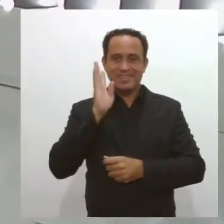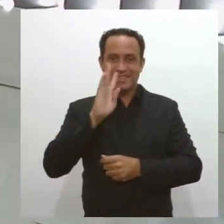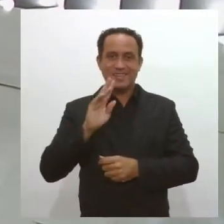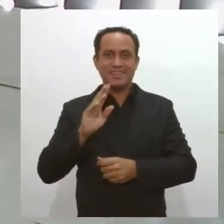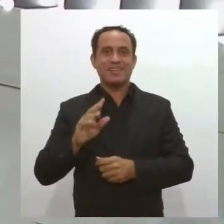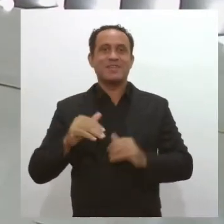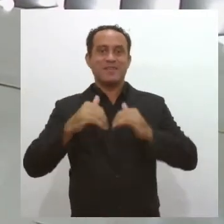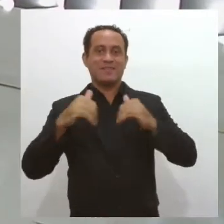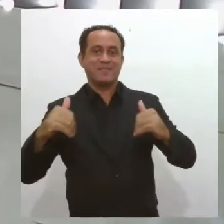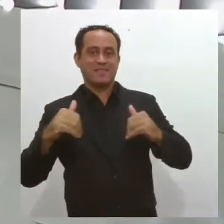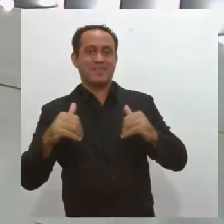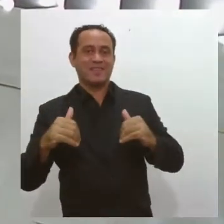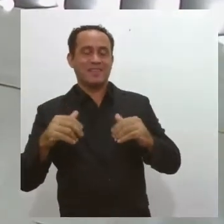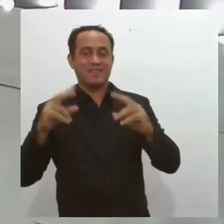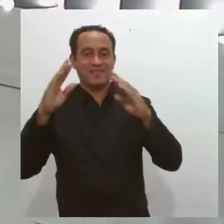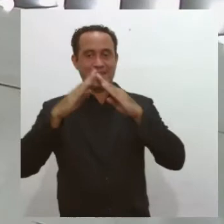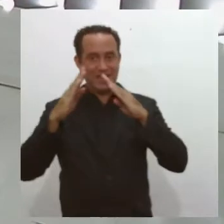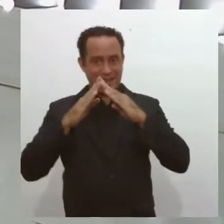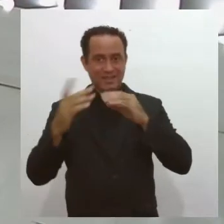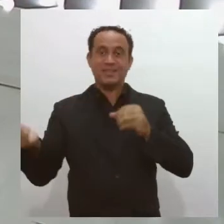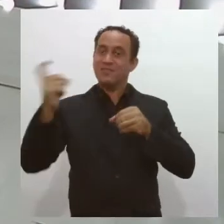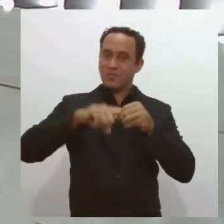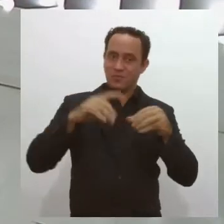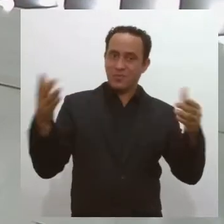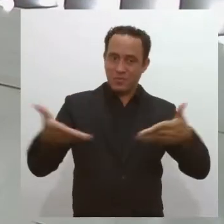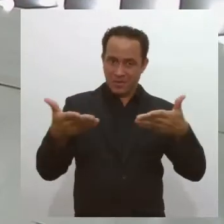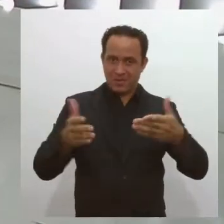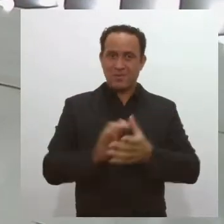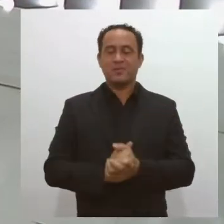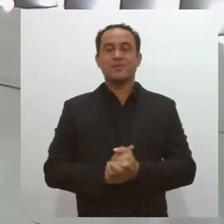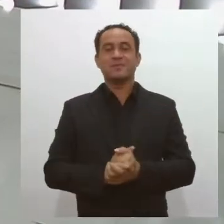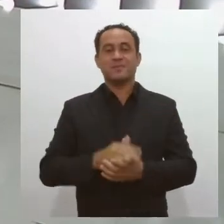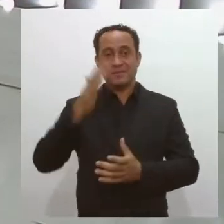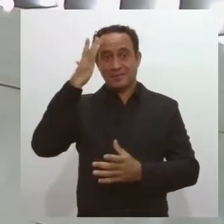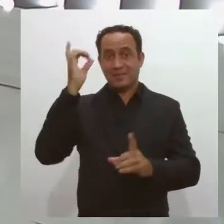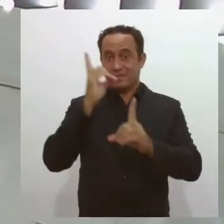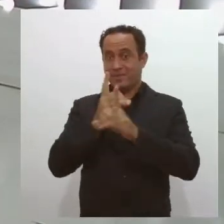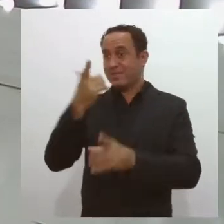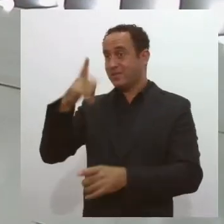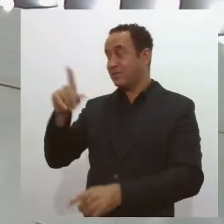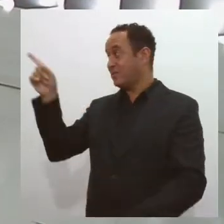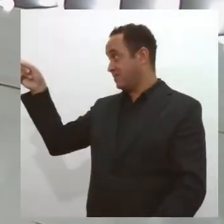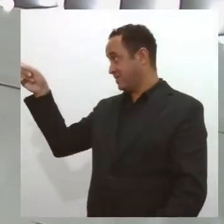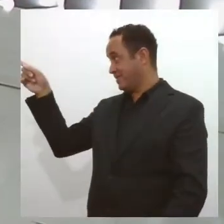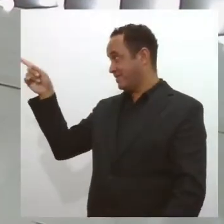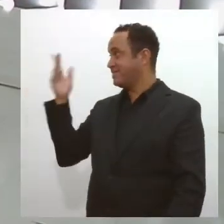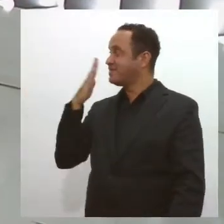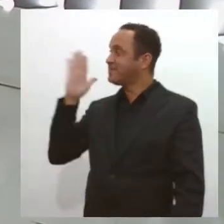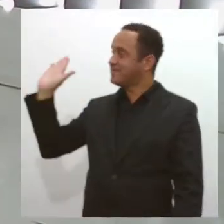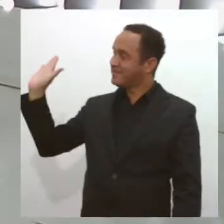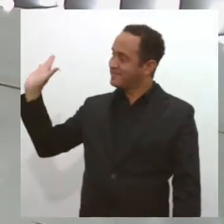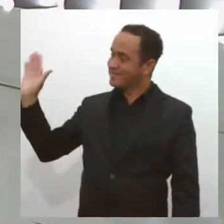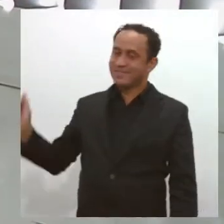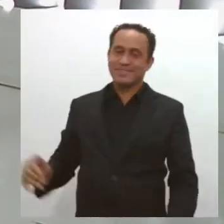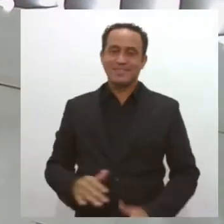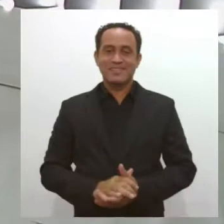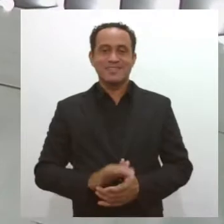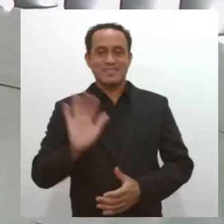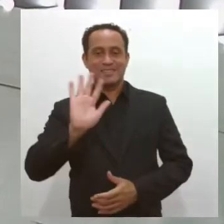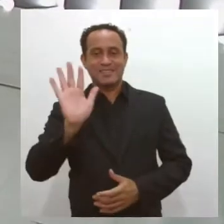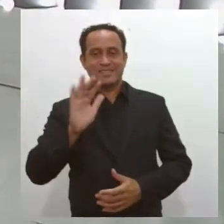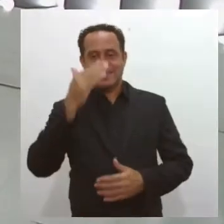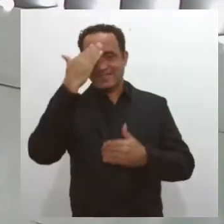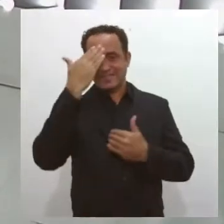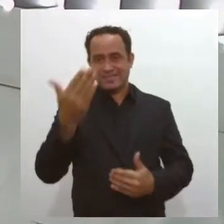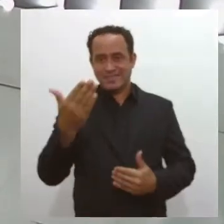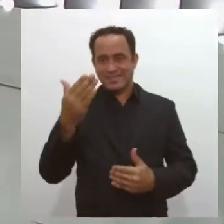em home office, né? E agora está de volta com a gente. Então, até amanhã, Stephanie. Até amanhã, Valquíria. Tchau, tchau. Tchau, tchau. Muito